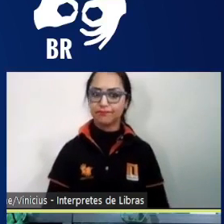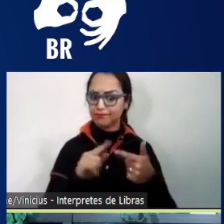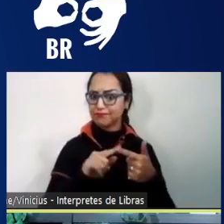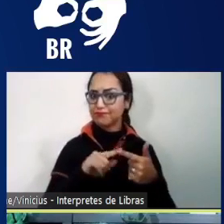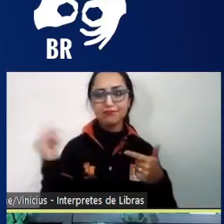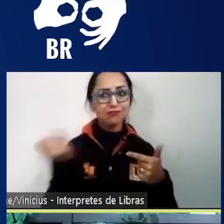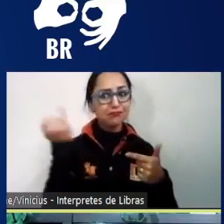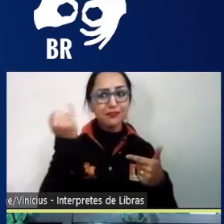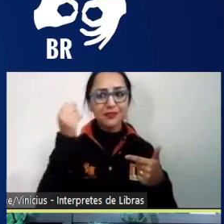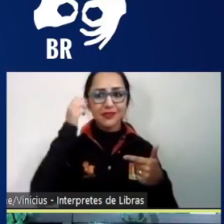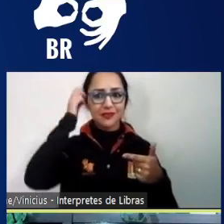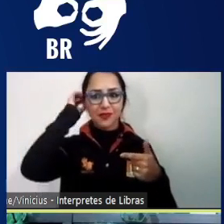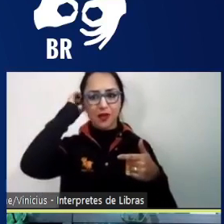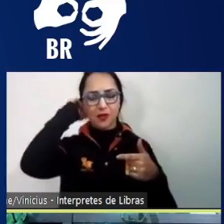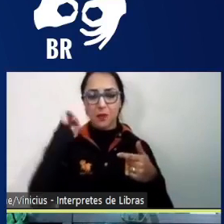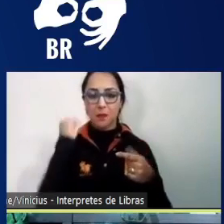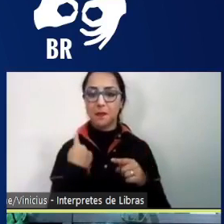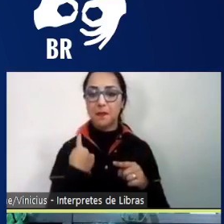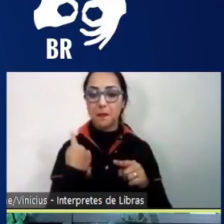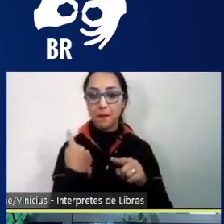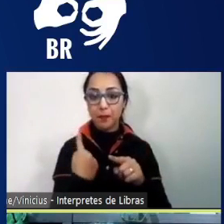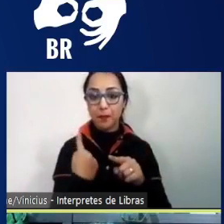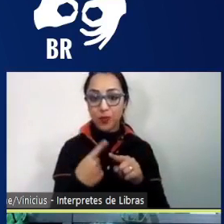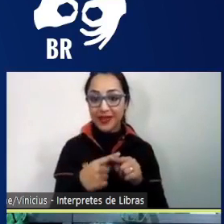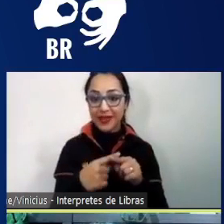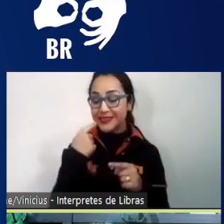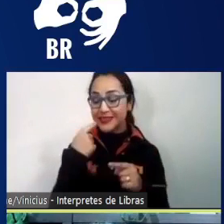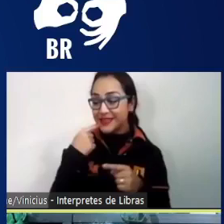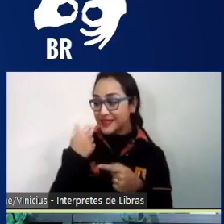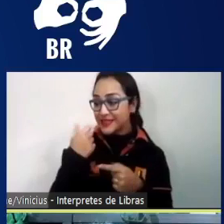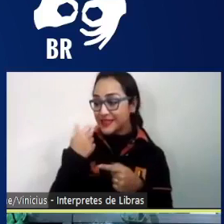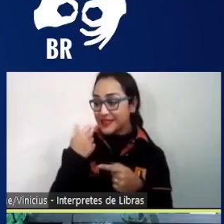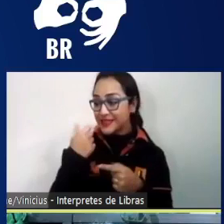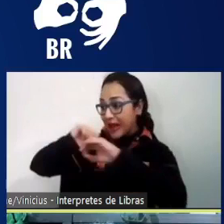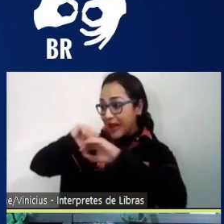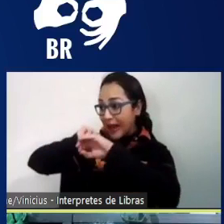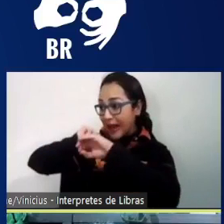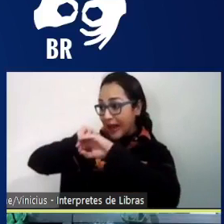do momento que você não transparece o que você realiza,